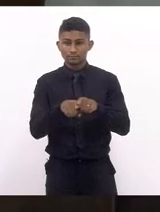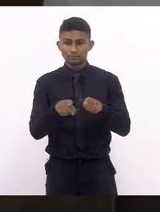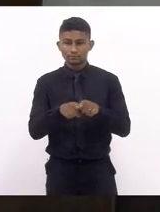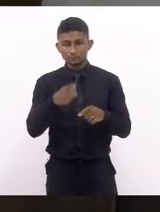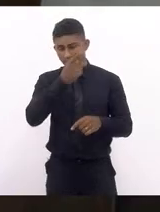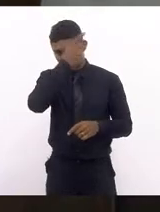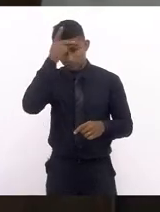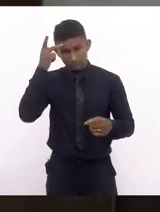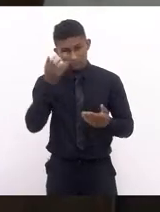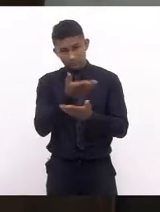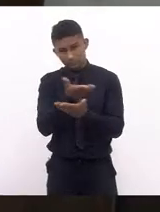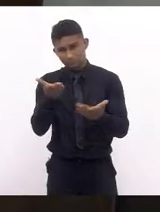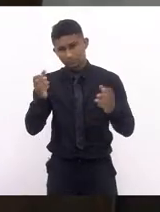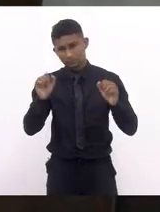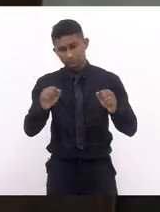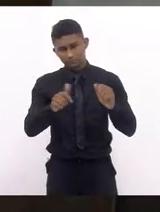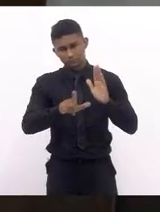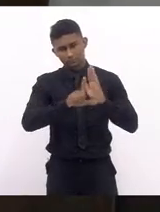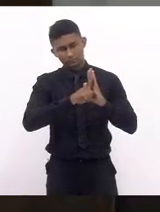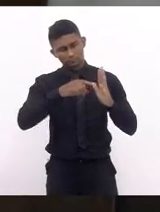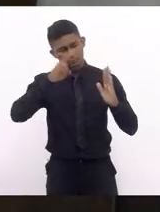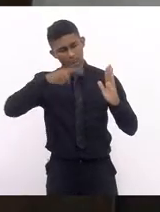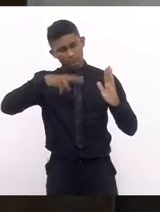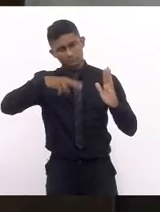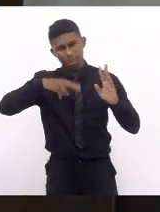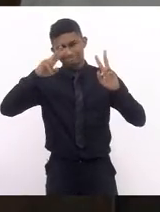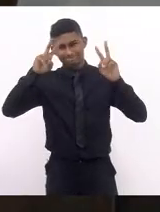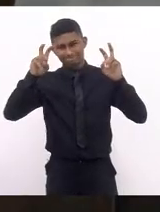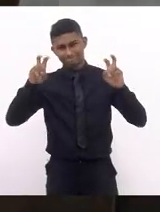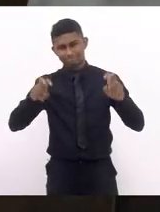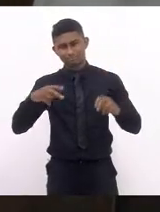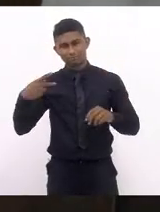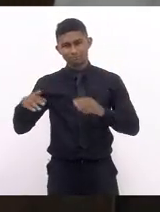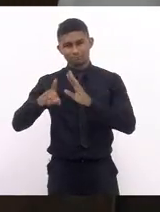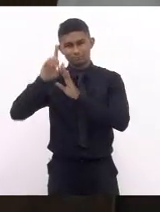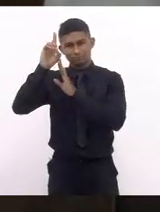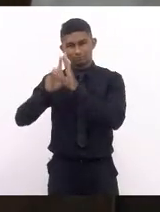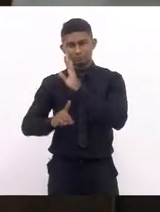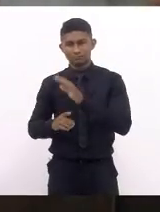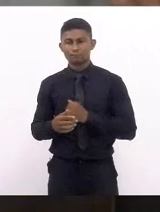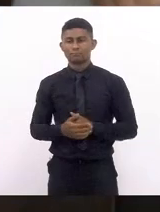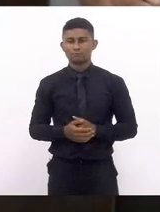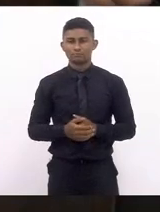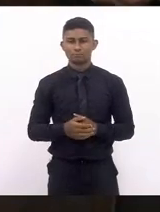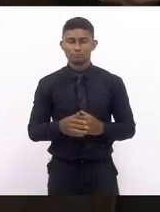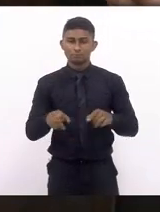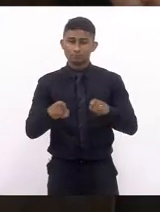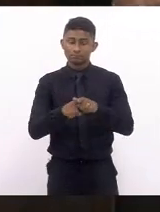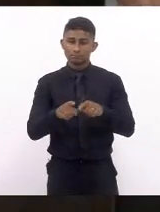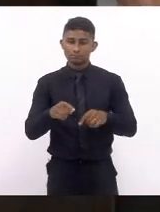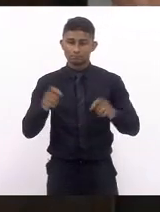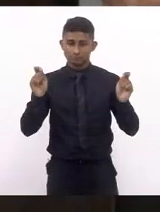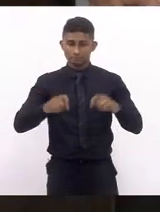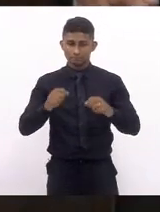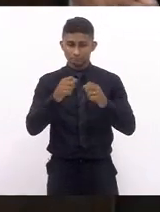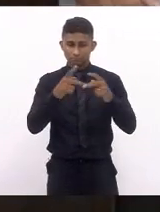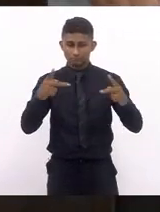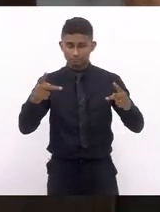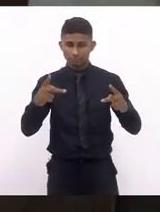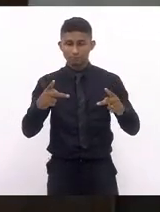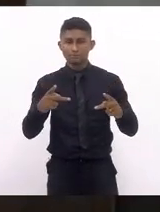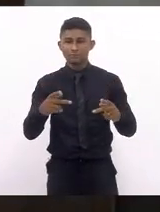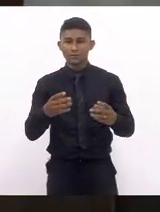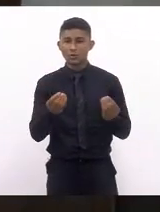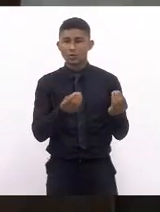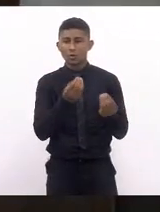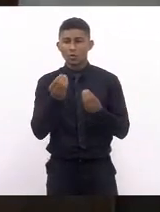as pessoas podem também consultar leis por temas para fazerem valer os seus direitos responsiva a ferramenta também disponibiliza